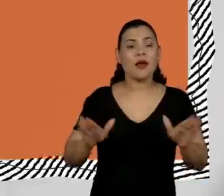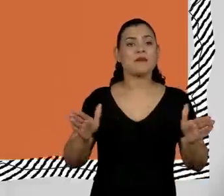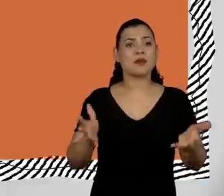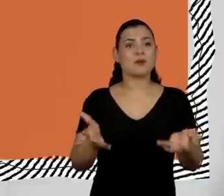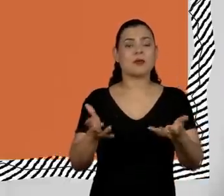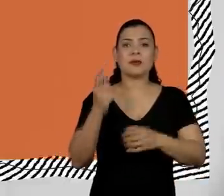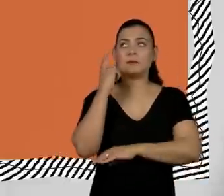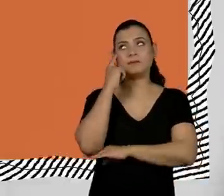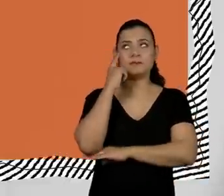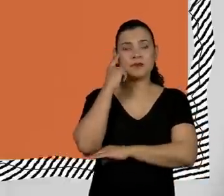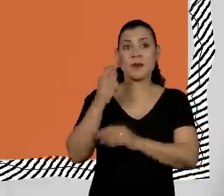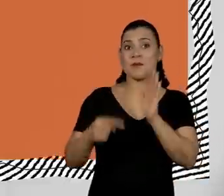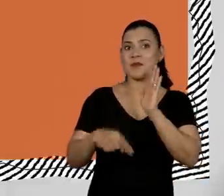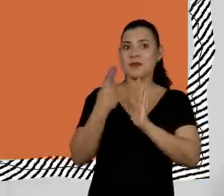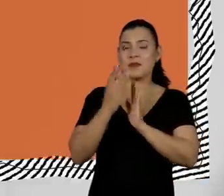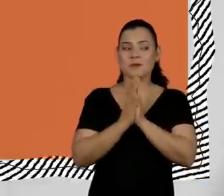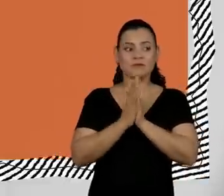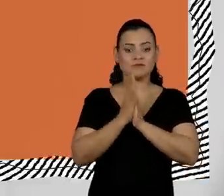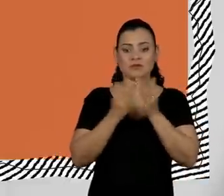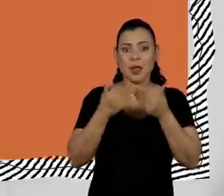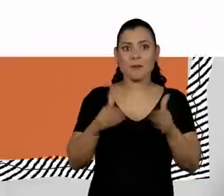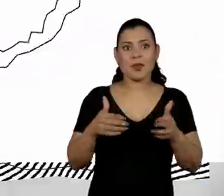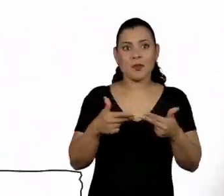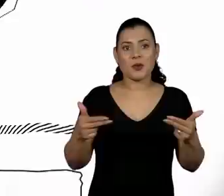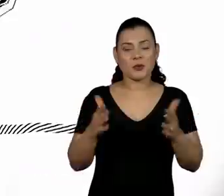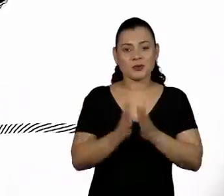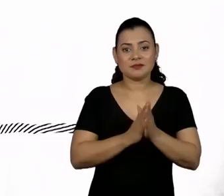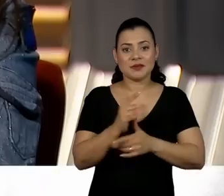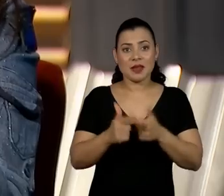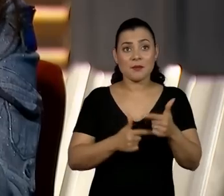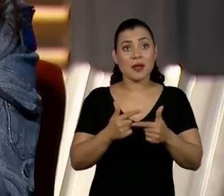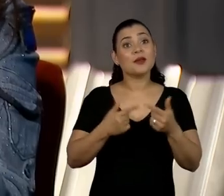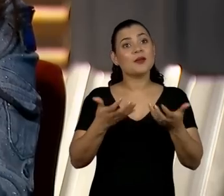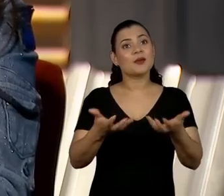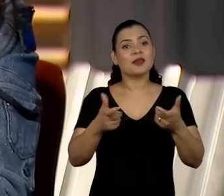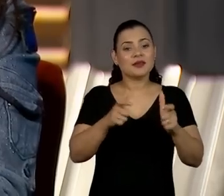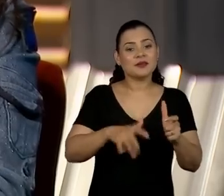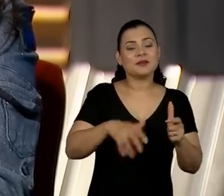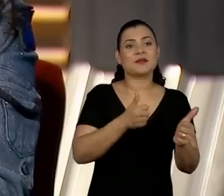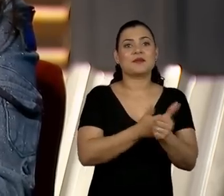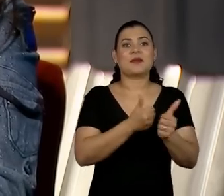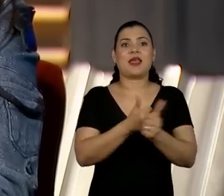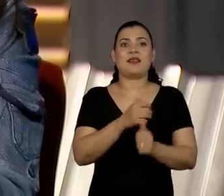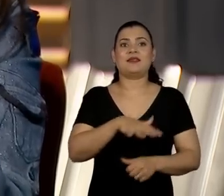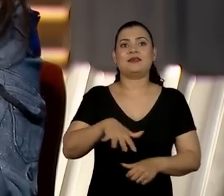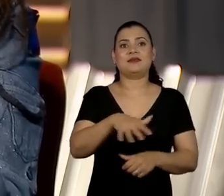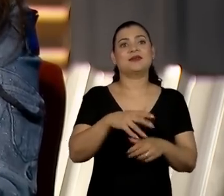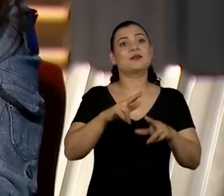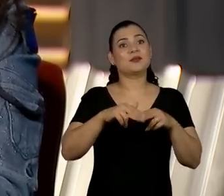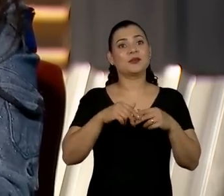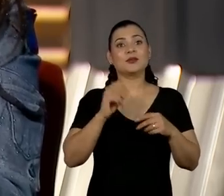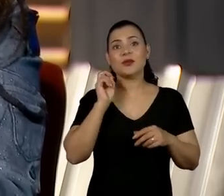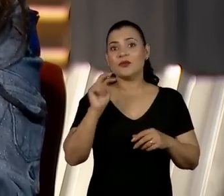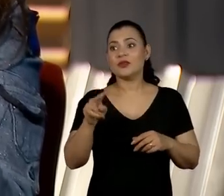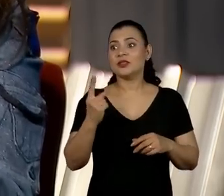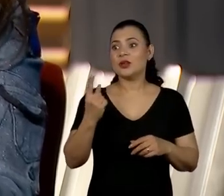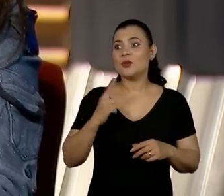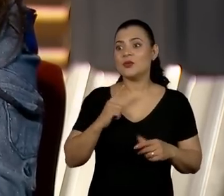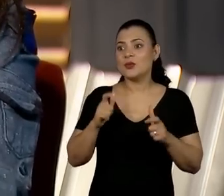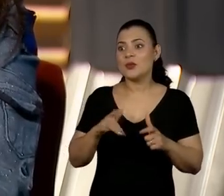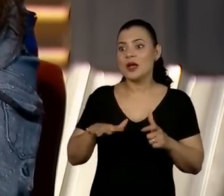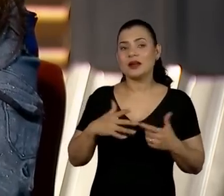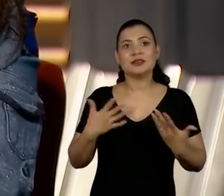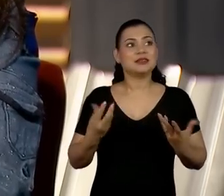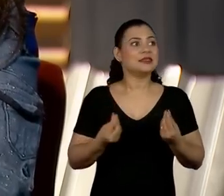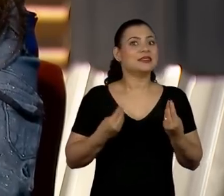o meu primeiro negócio eu quis abrir justamente ali e aí eu passei tinha um ponto e eu